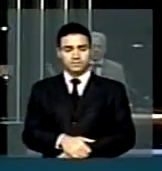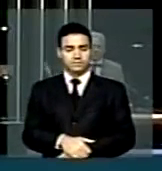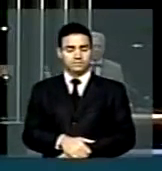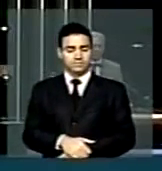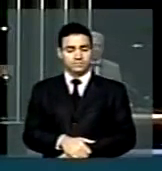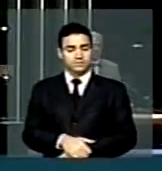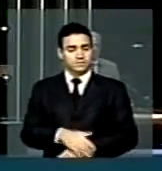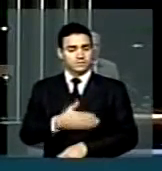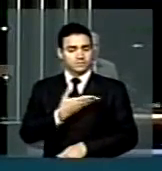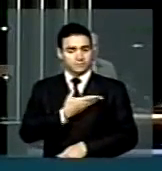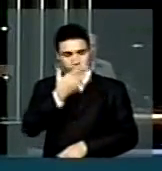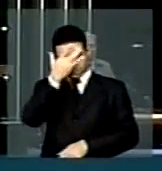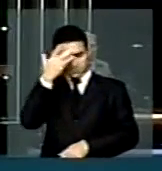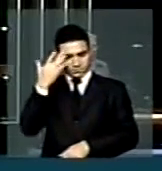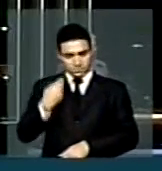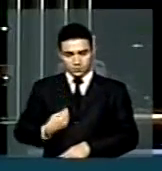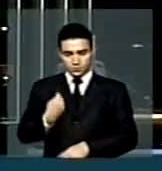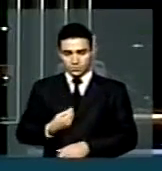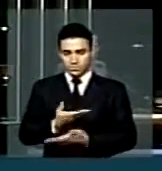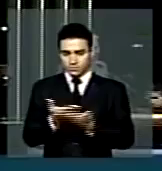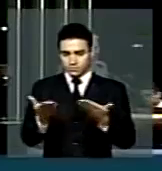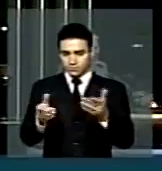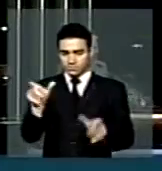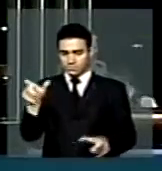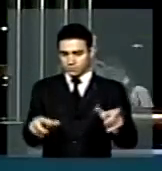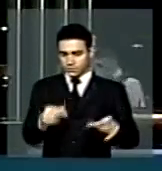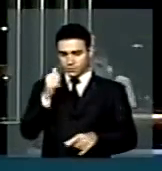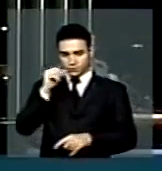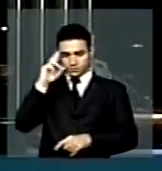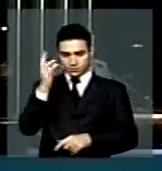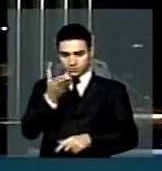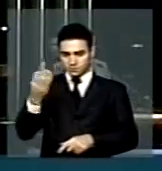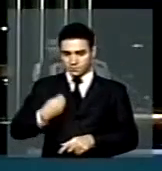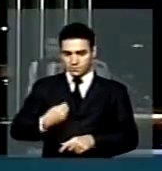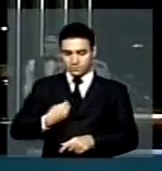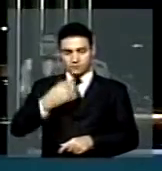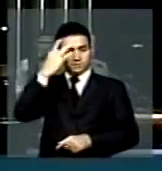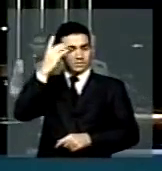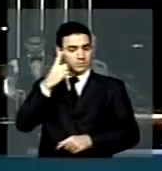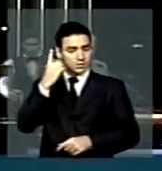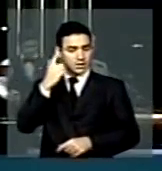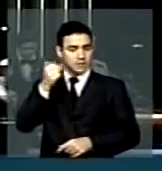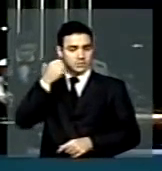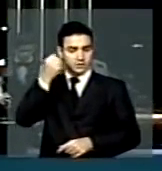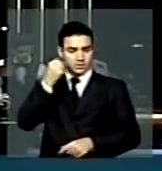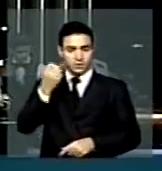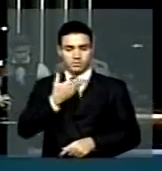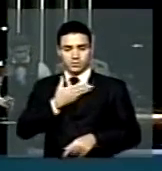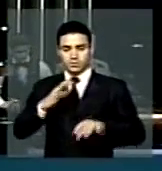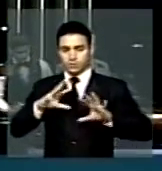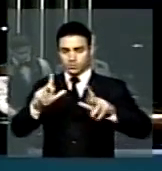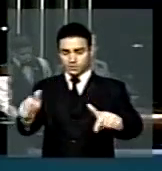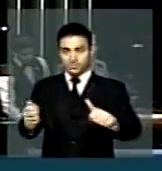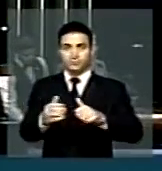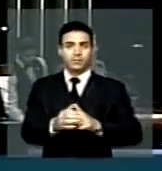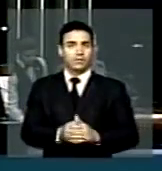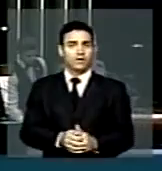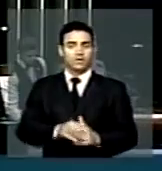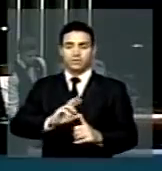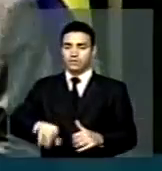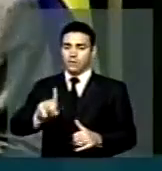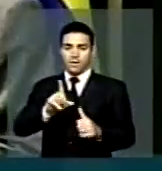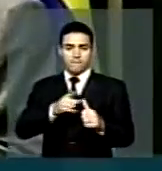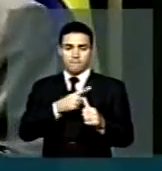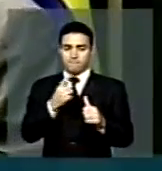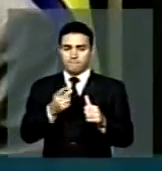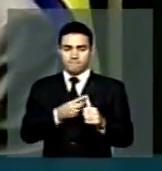de mesa aqui presentes, senhoras, senhores aqui presentes, parlamentares, amigos todos. Não é a primeira